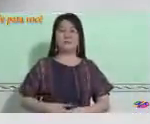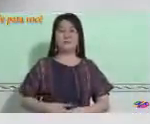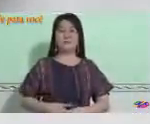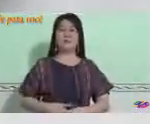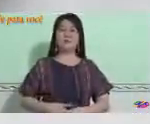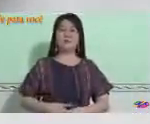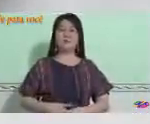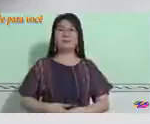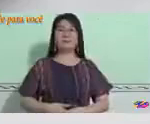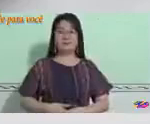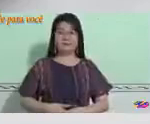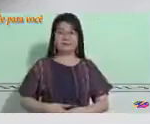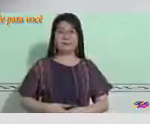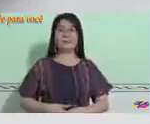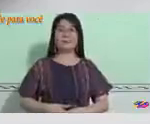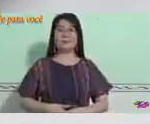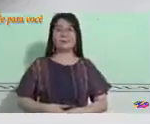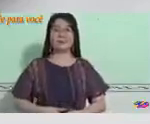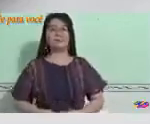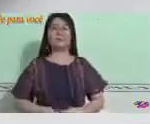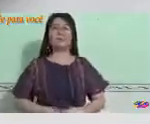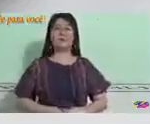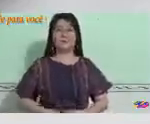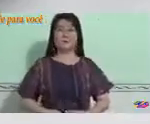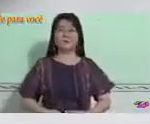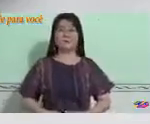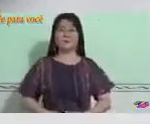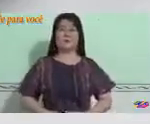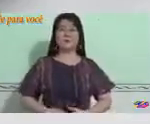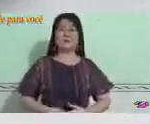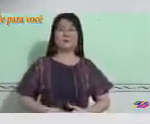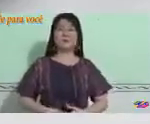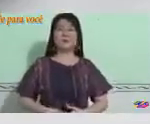que também diminuem a coceira e estimulam a cicatrização,